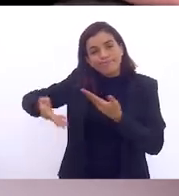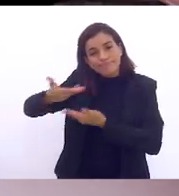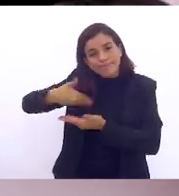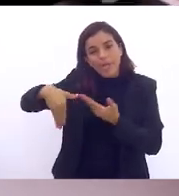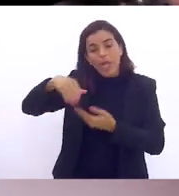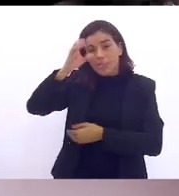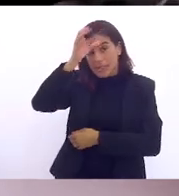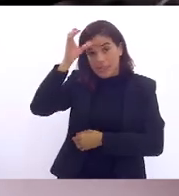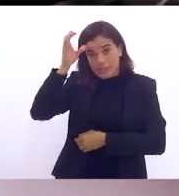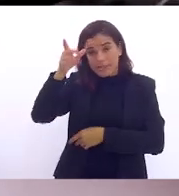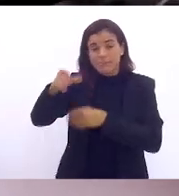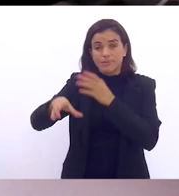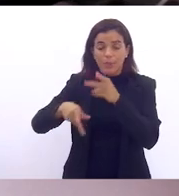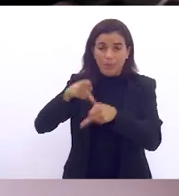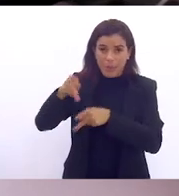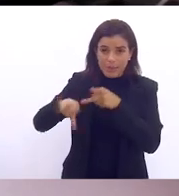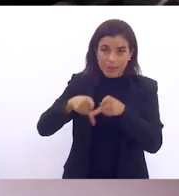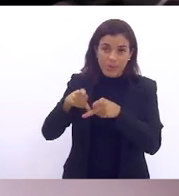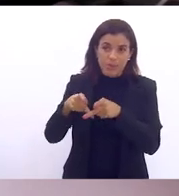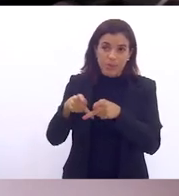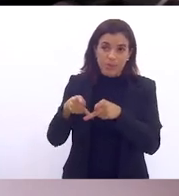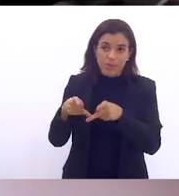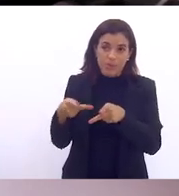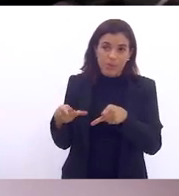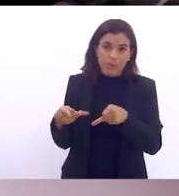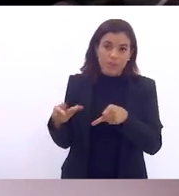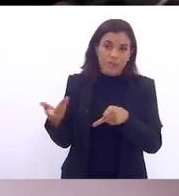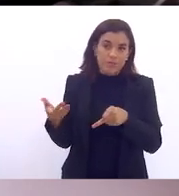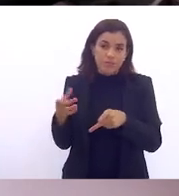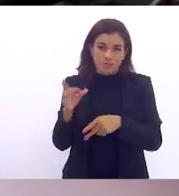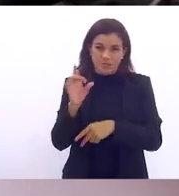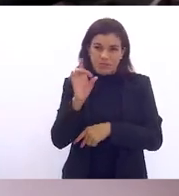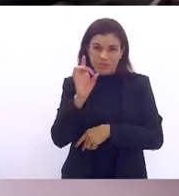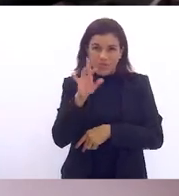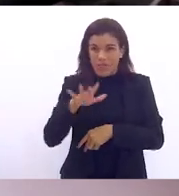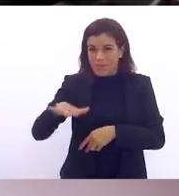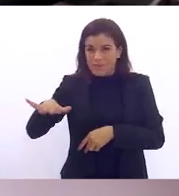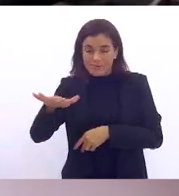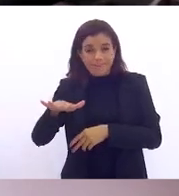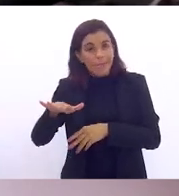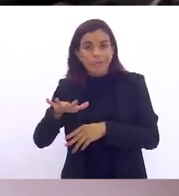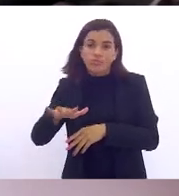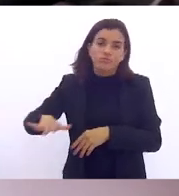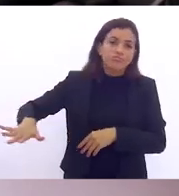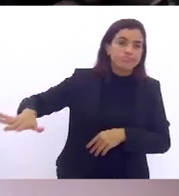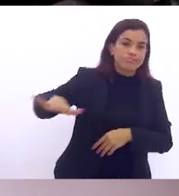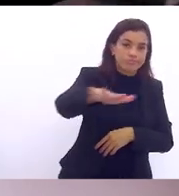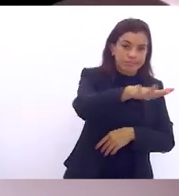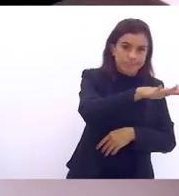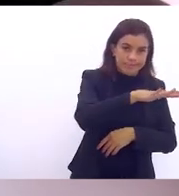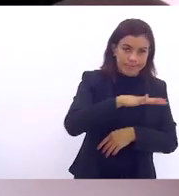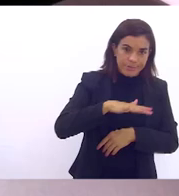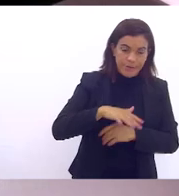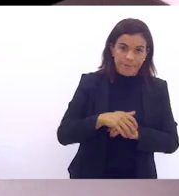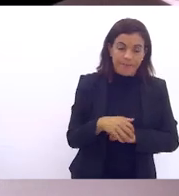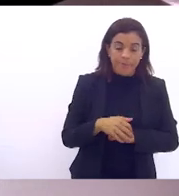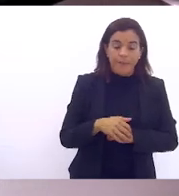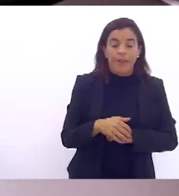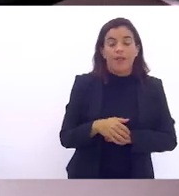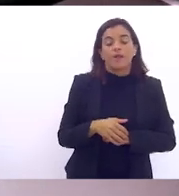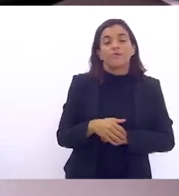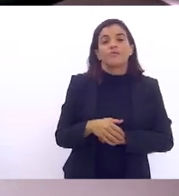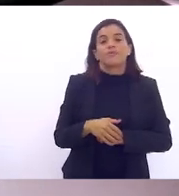consumidores a população enfim não só daquela região mas de um modo geral eh nós temos